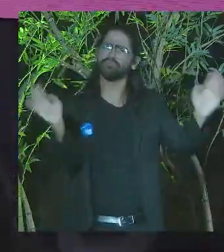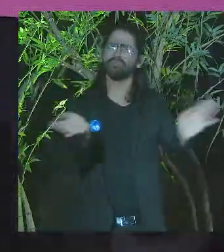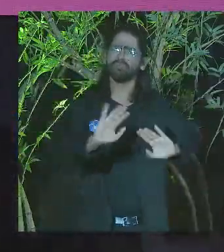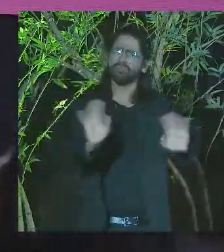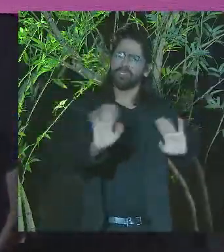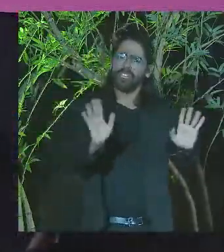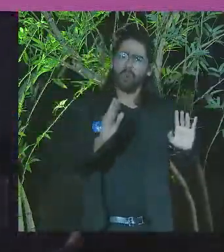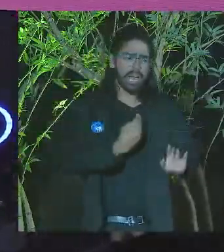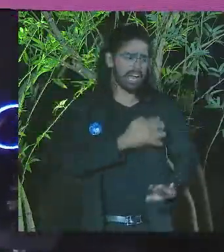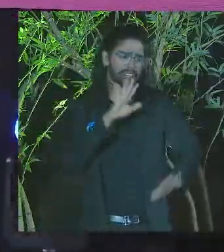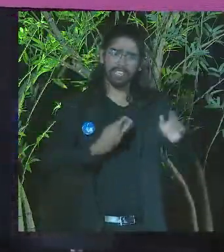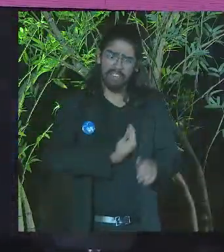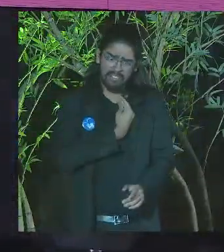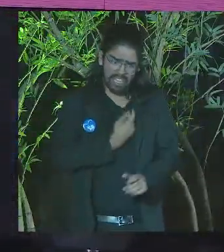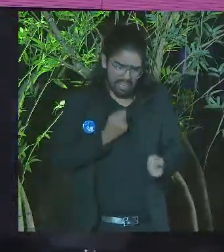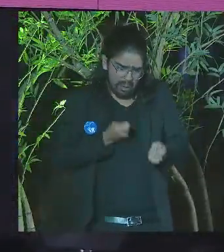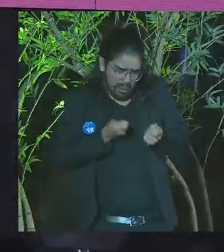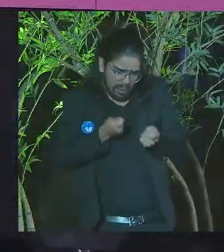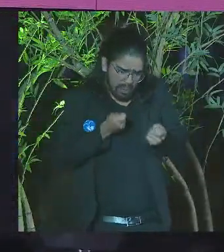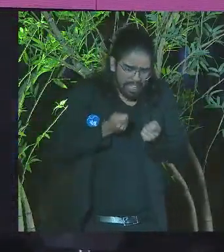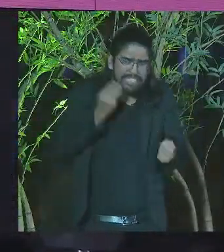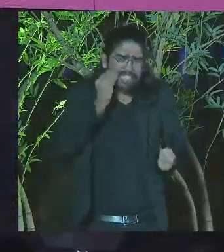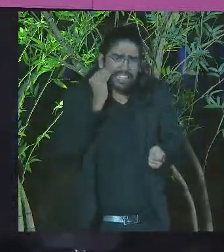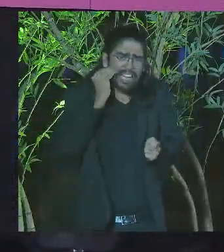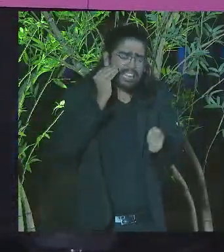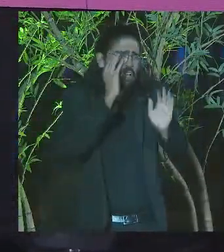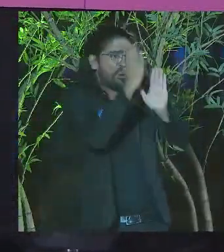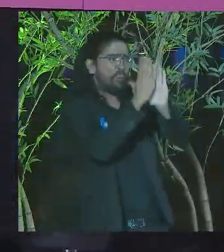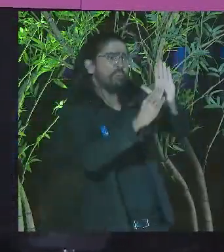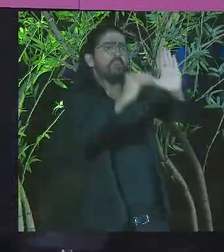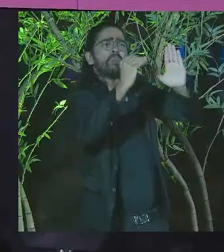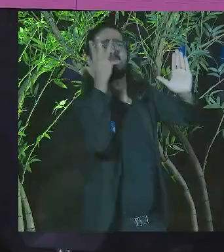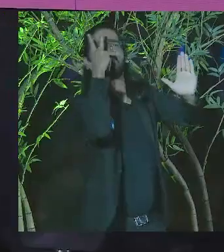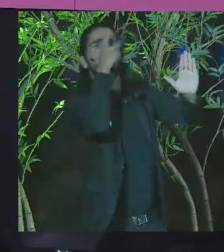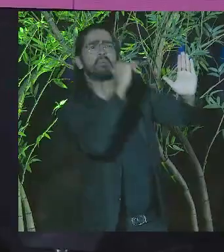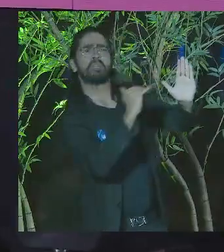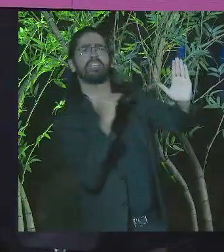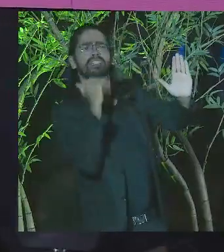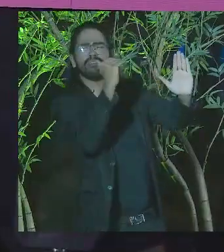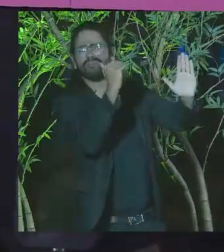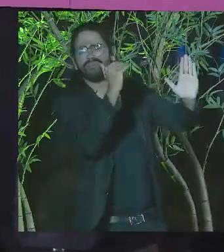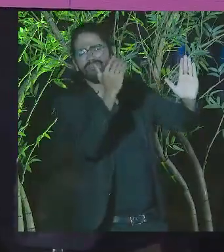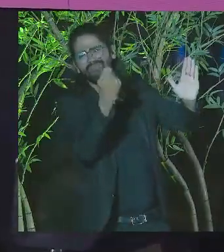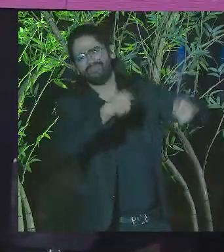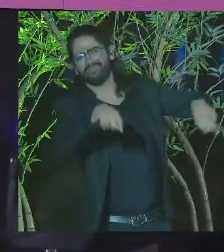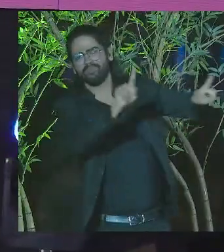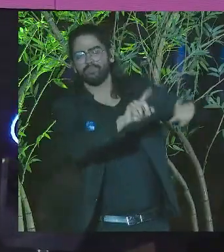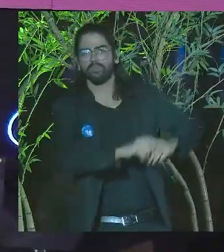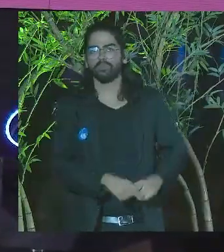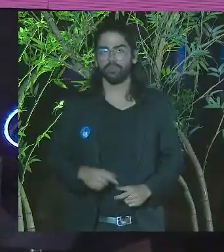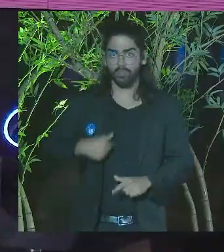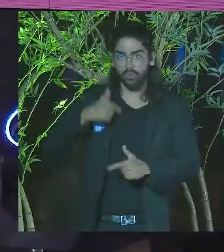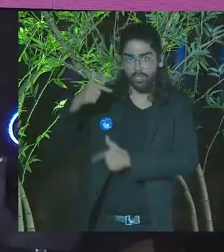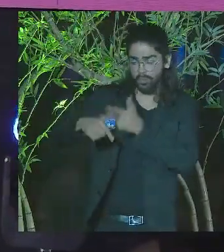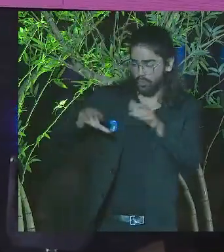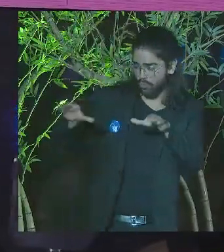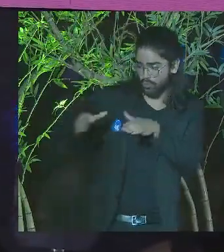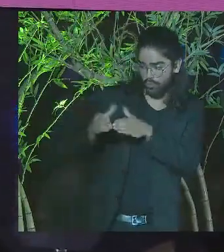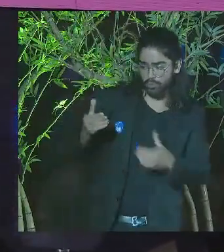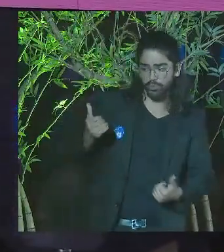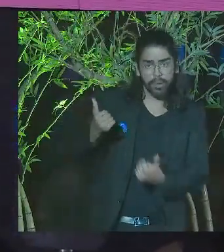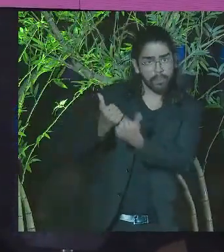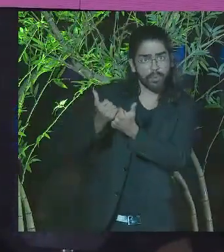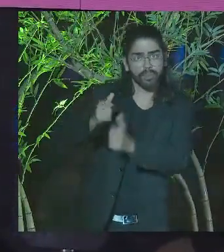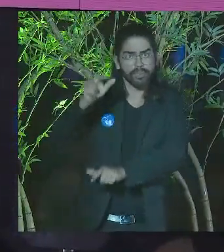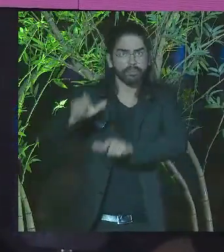privando da vida para poder tentar alcançar algo que é inalcançável. Eu trabalho junto com um grupo de apoios também a